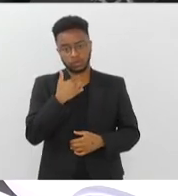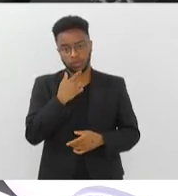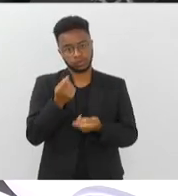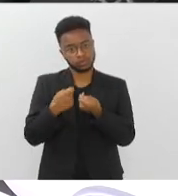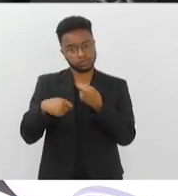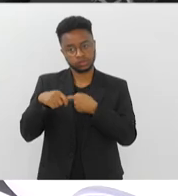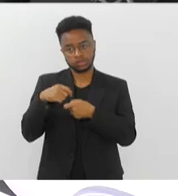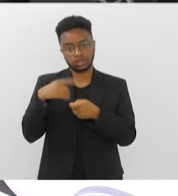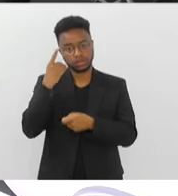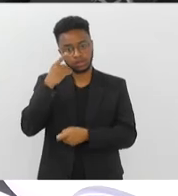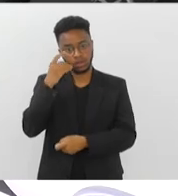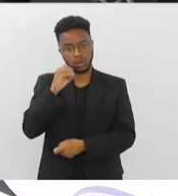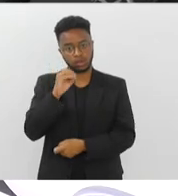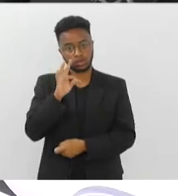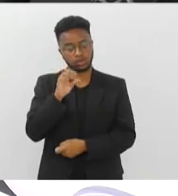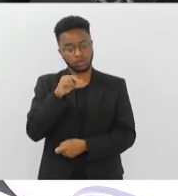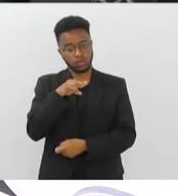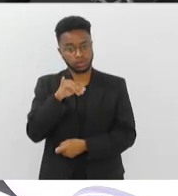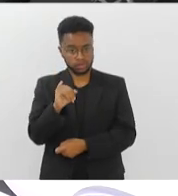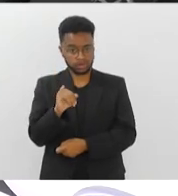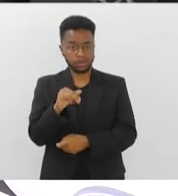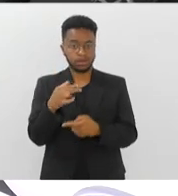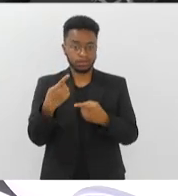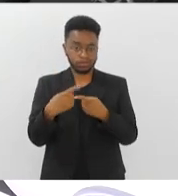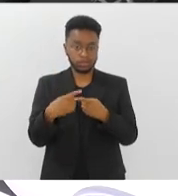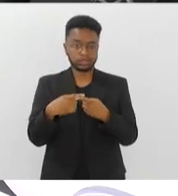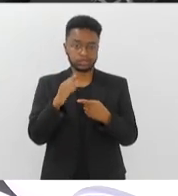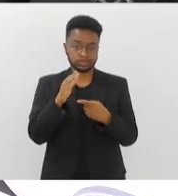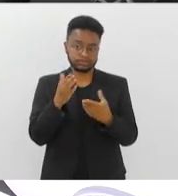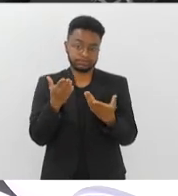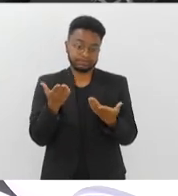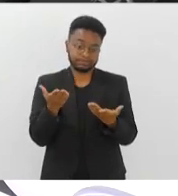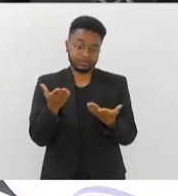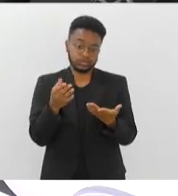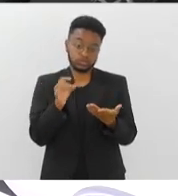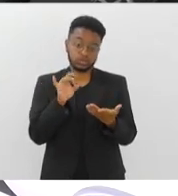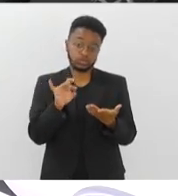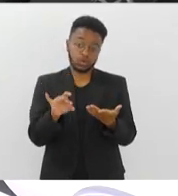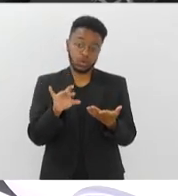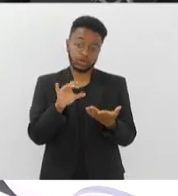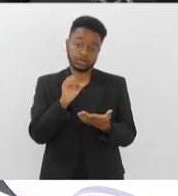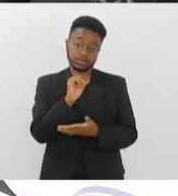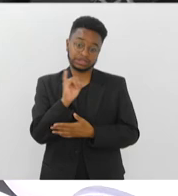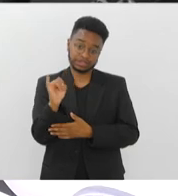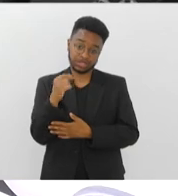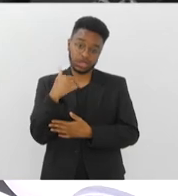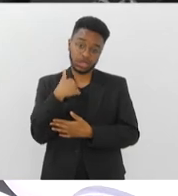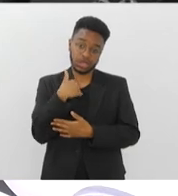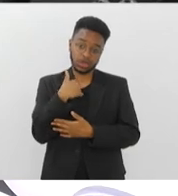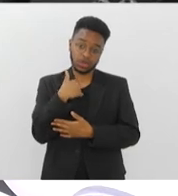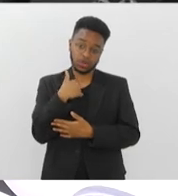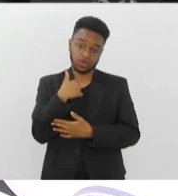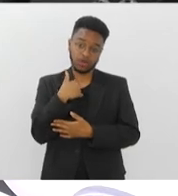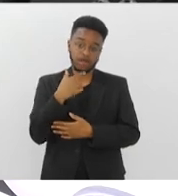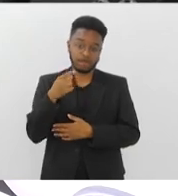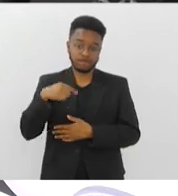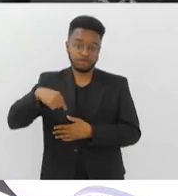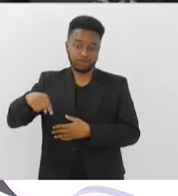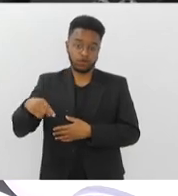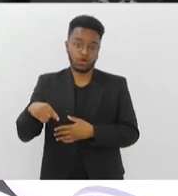com o deputado Otone de Paula Pai, a não ser que eu vá para um centro de mesa e ele